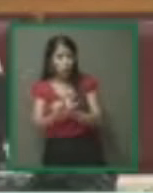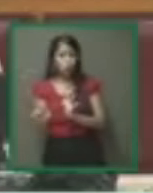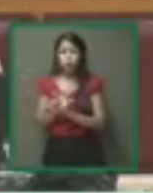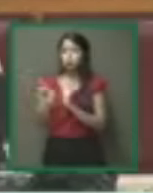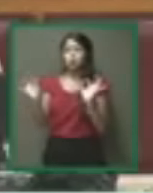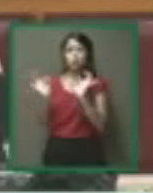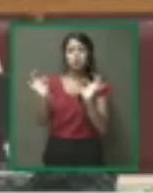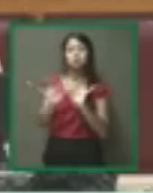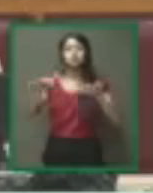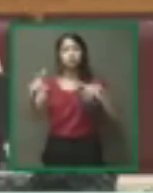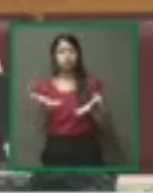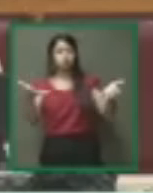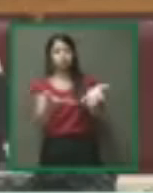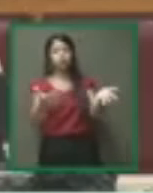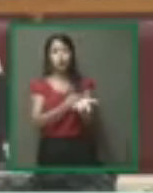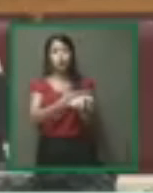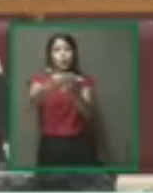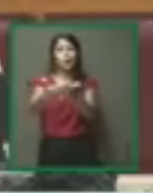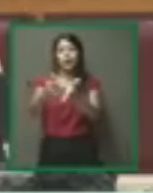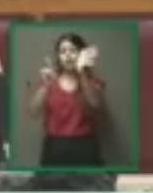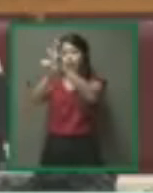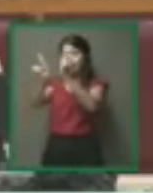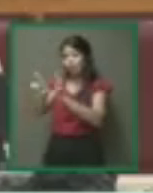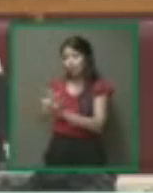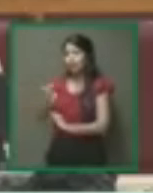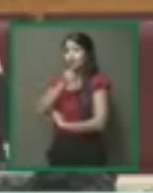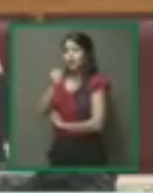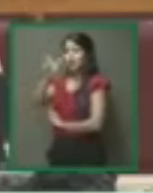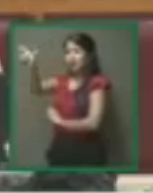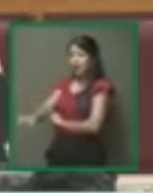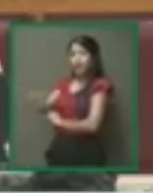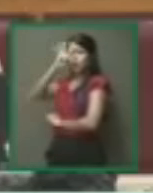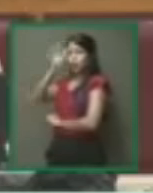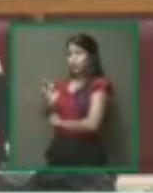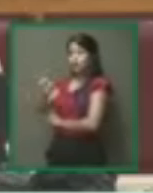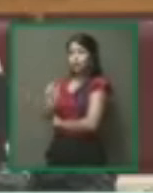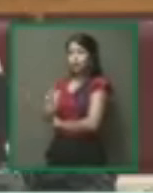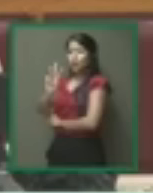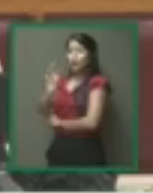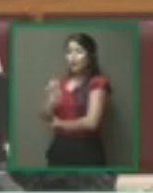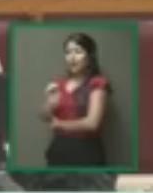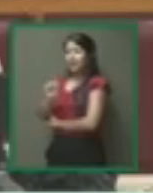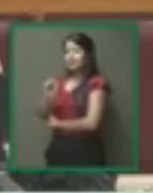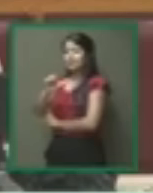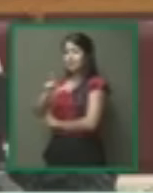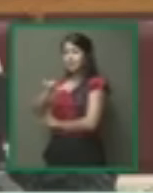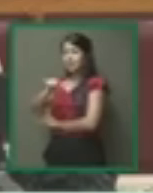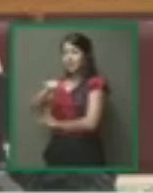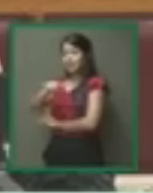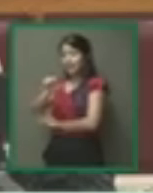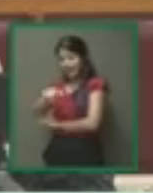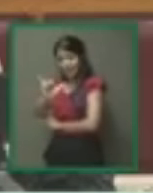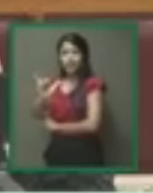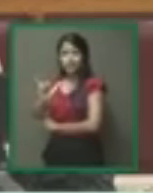feitas... Eu passo ao interrogatório do acusado Wesley Lieverson Nogueira do